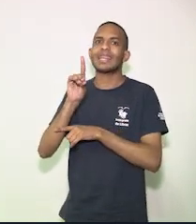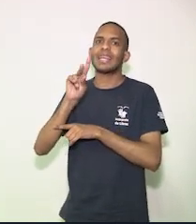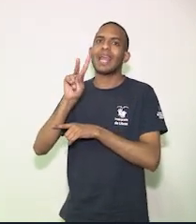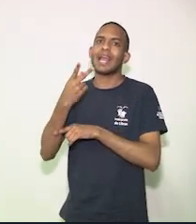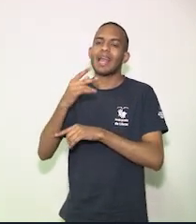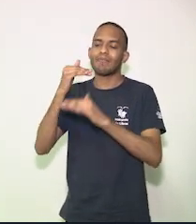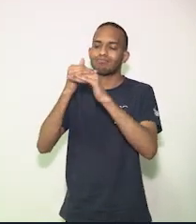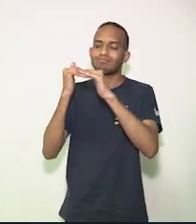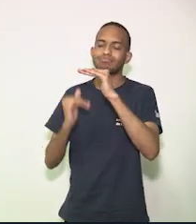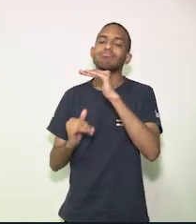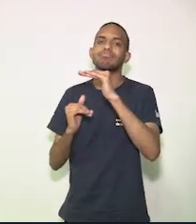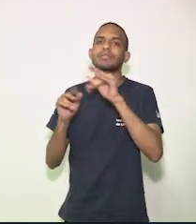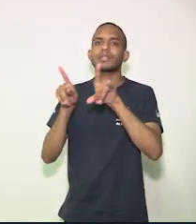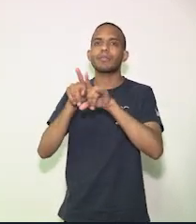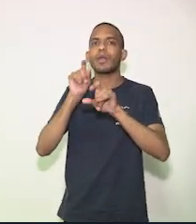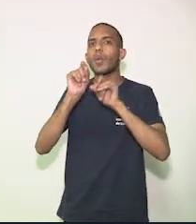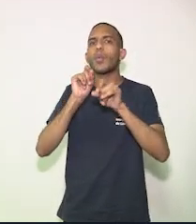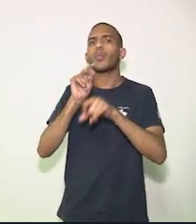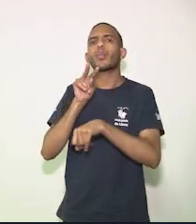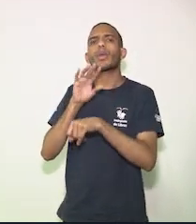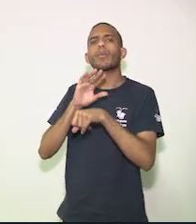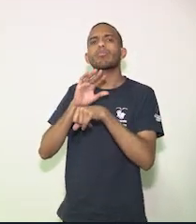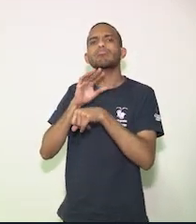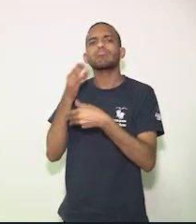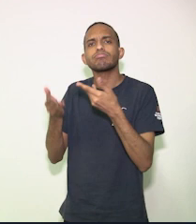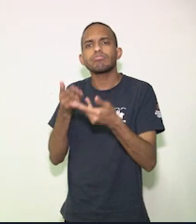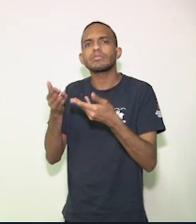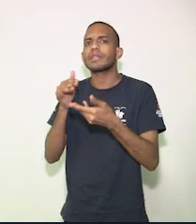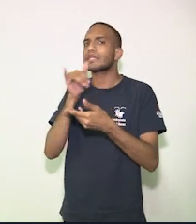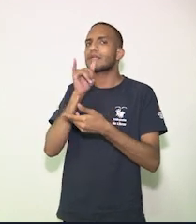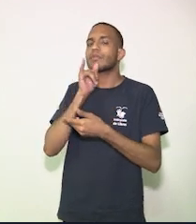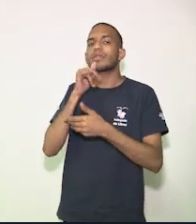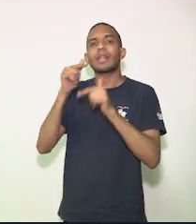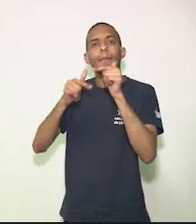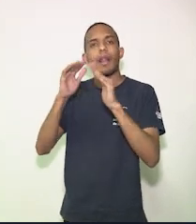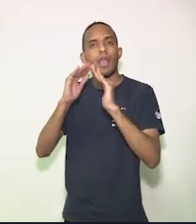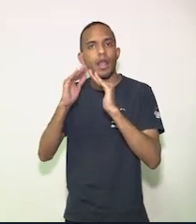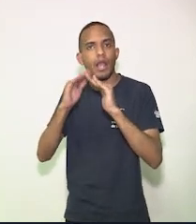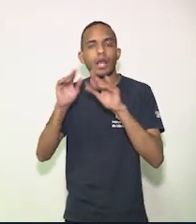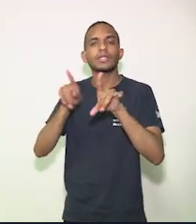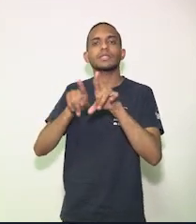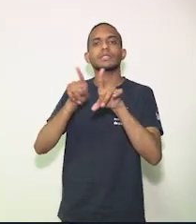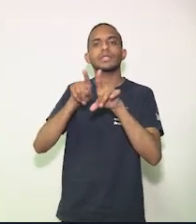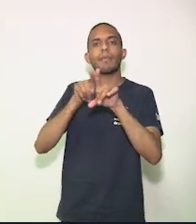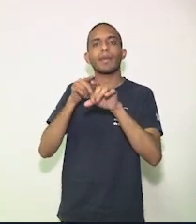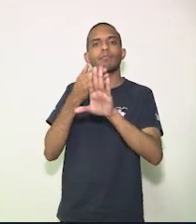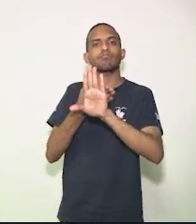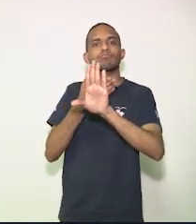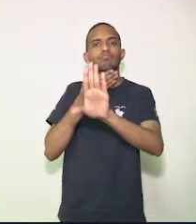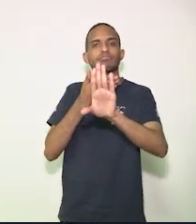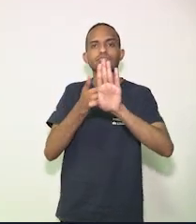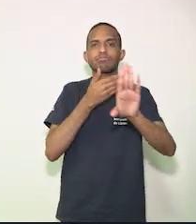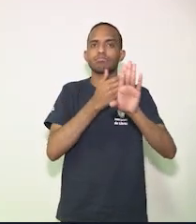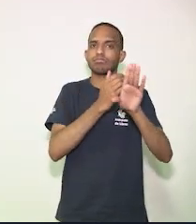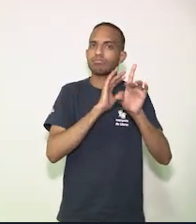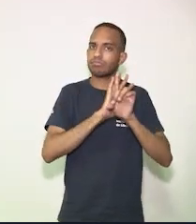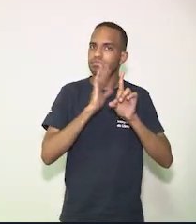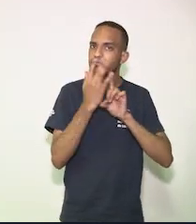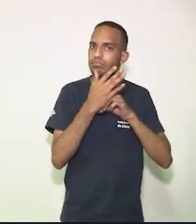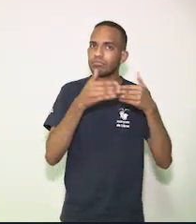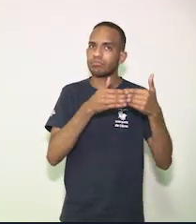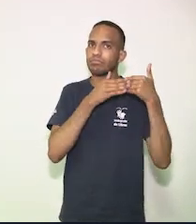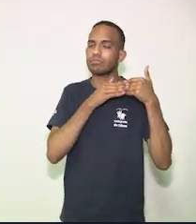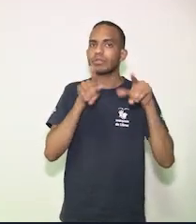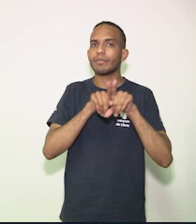de IDH baixo da cidade. Os fatores protetivos: o teletrabalho, o distanciamento social, com uma menor